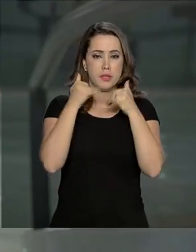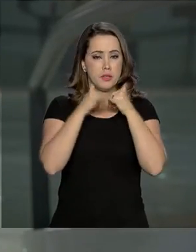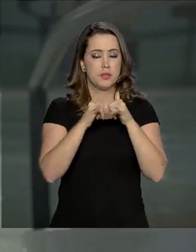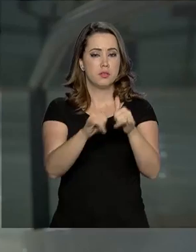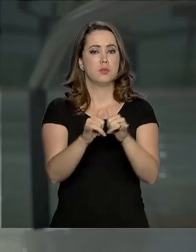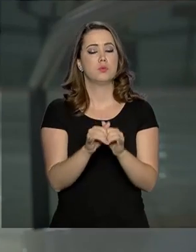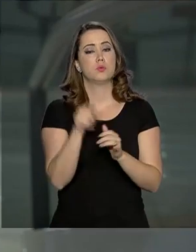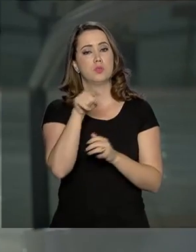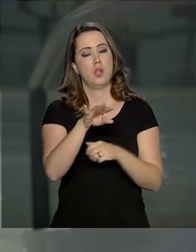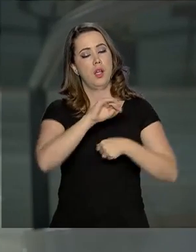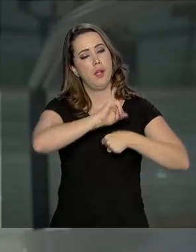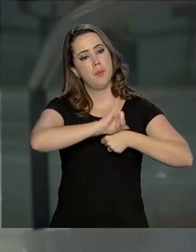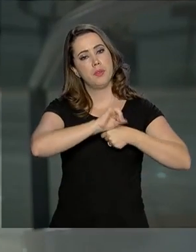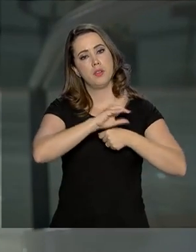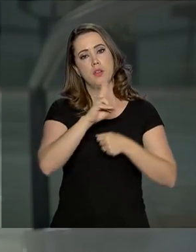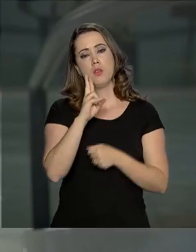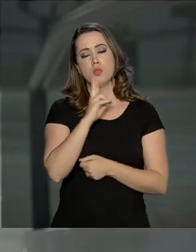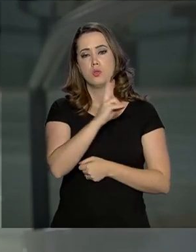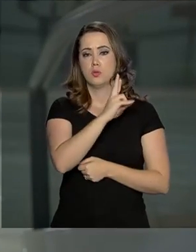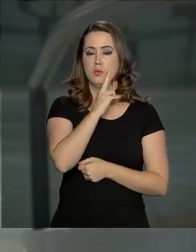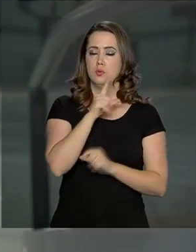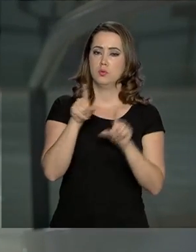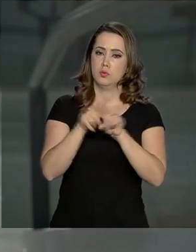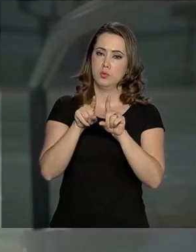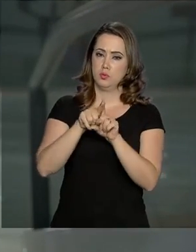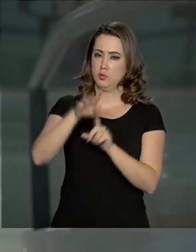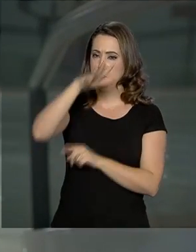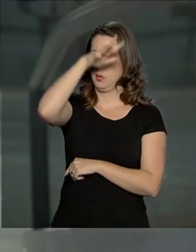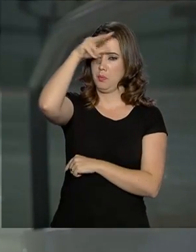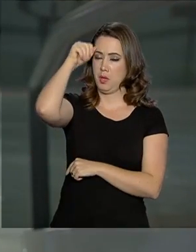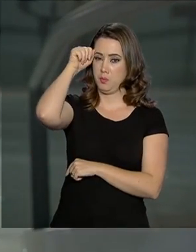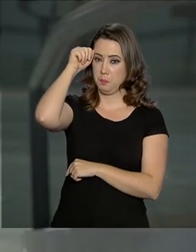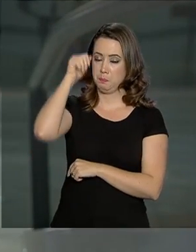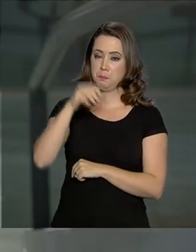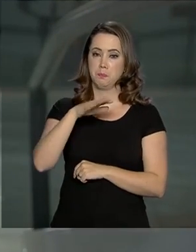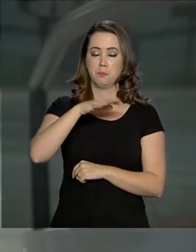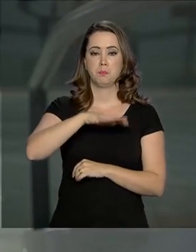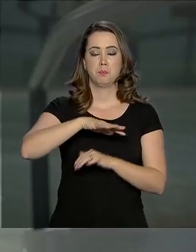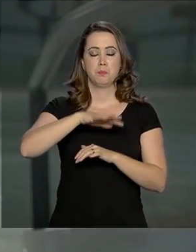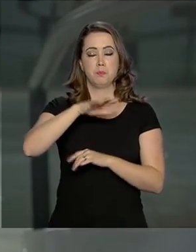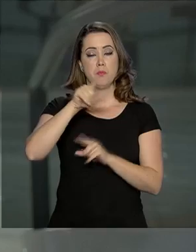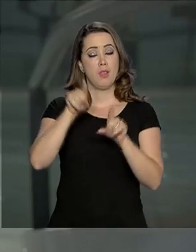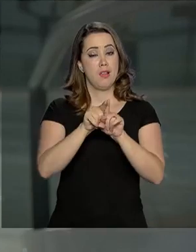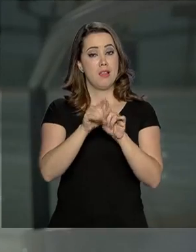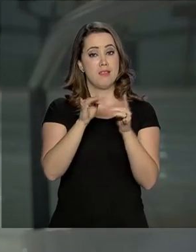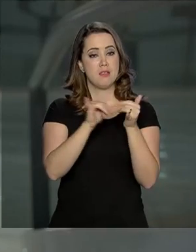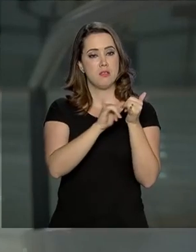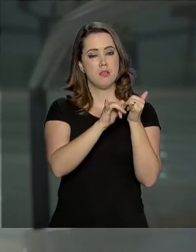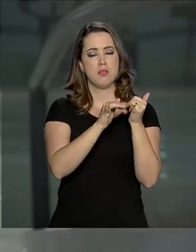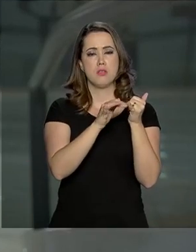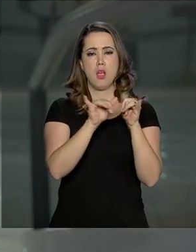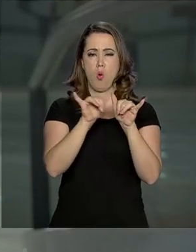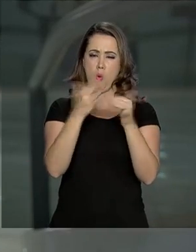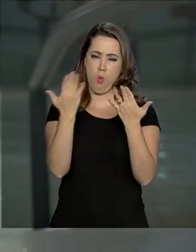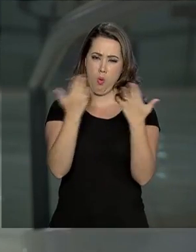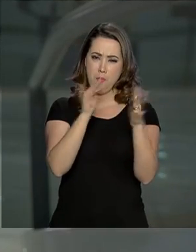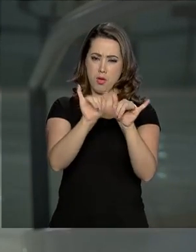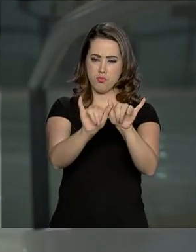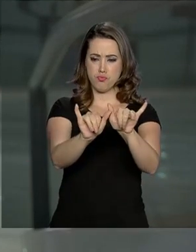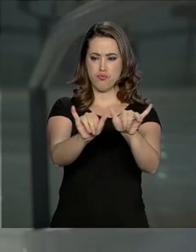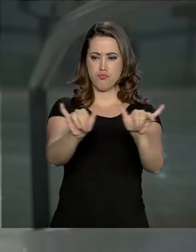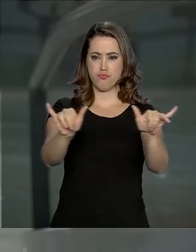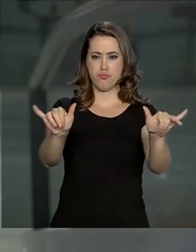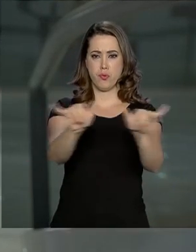vai ficar entre Boa Vista, Roraima e Manaus, no Amazonas. Esse linhão vai unir o estado de